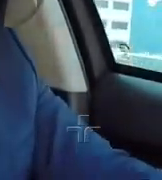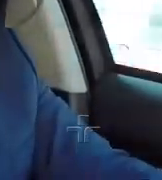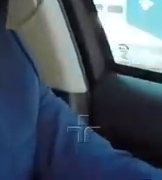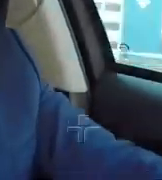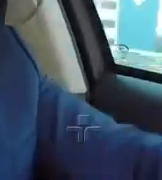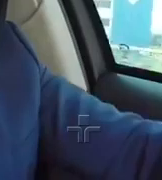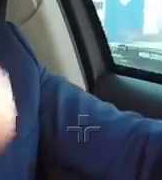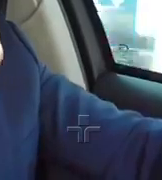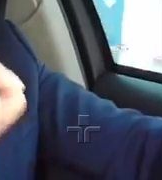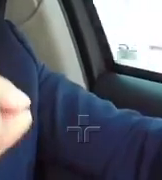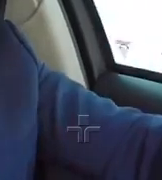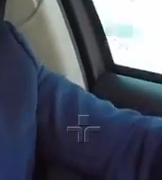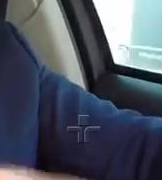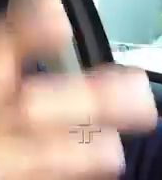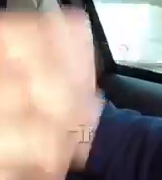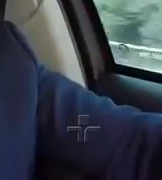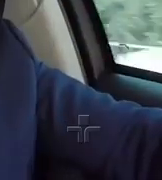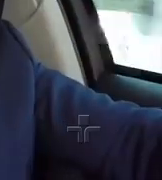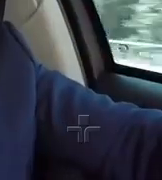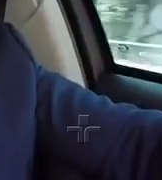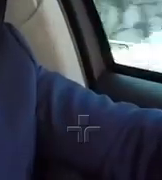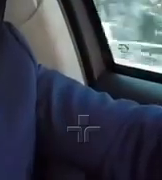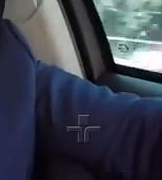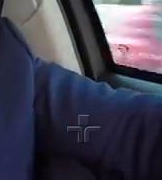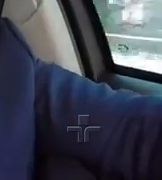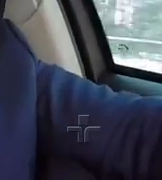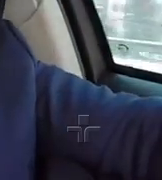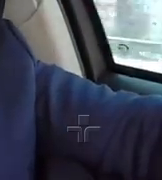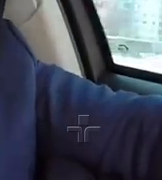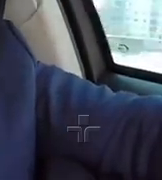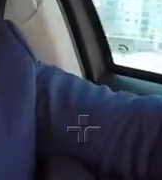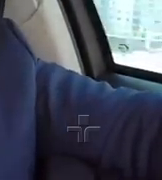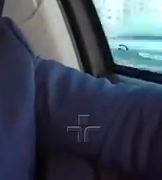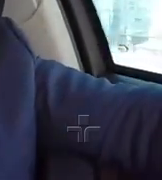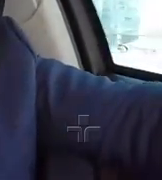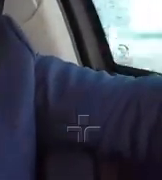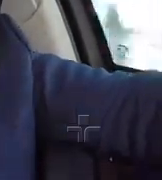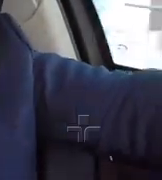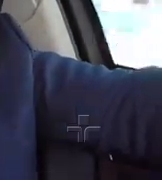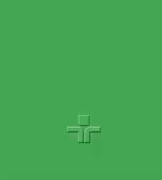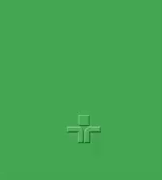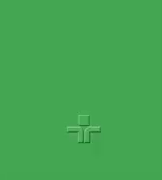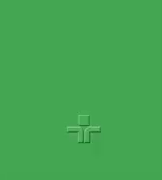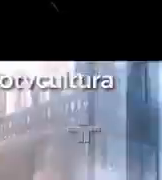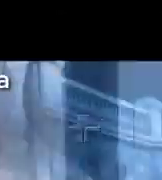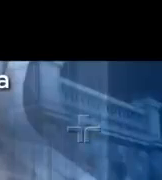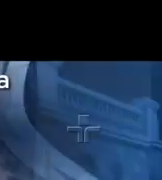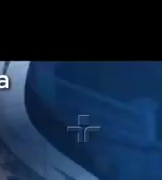youtube.com/TV Cultura e marque lá o sininho para você receber as nossas notificações. Até já!